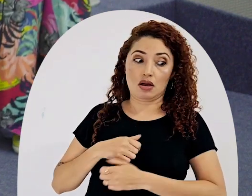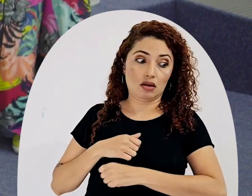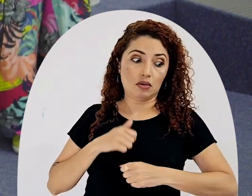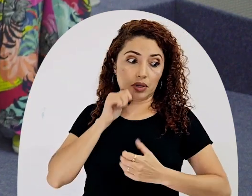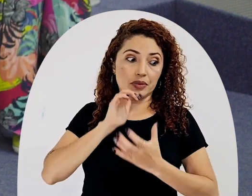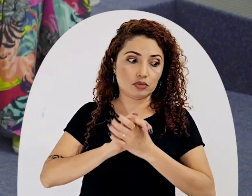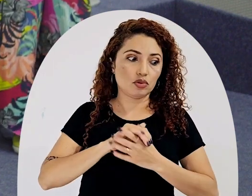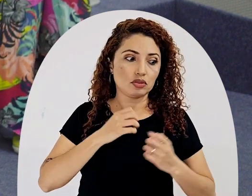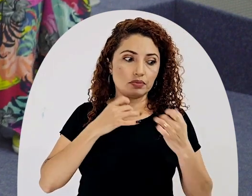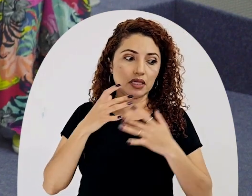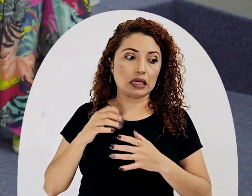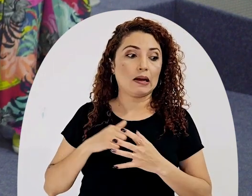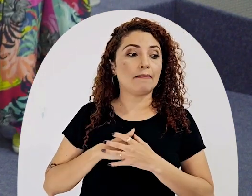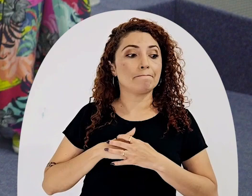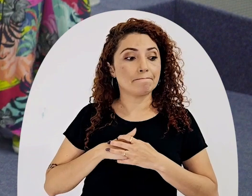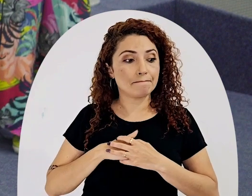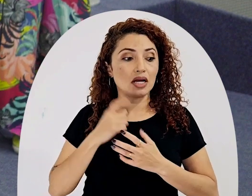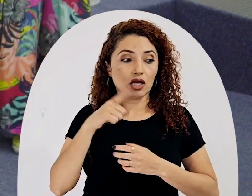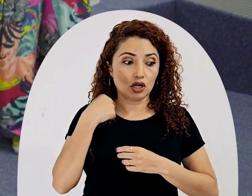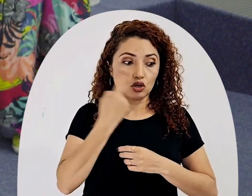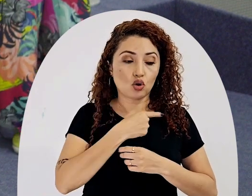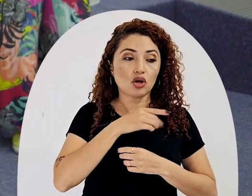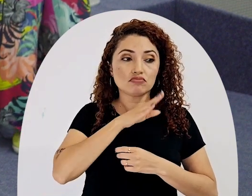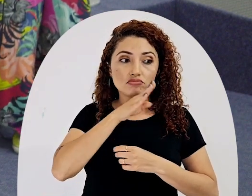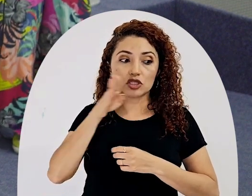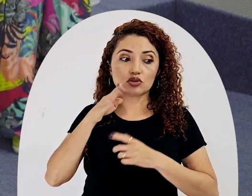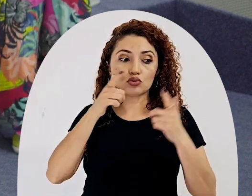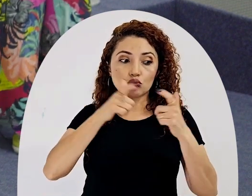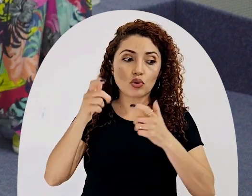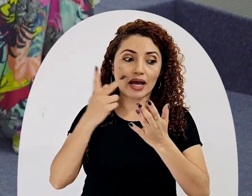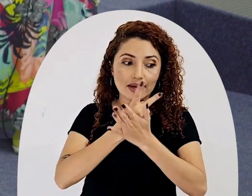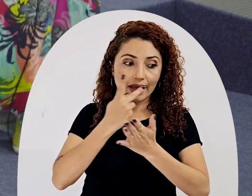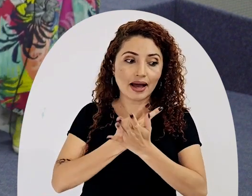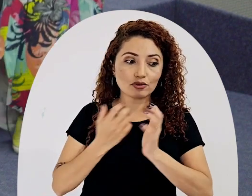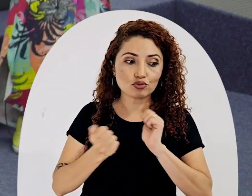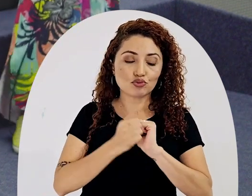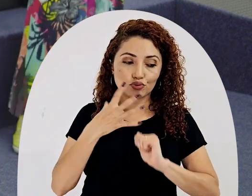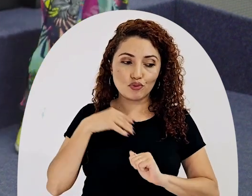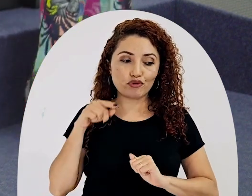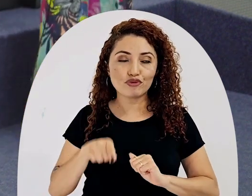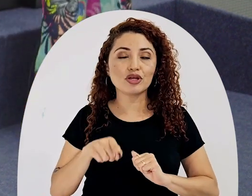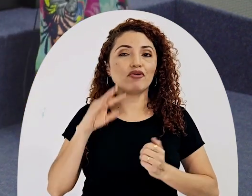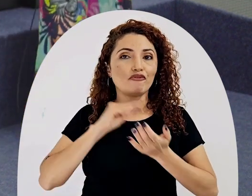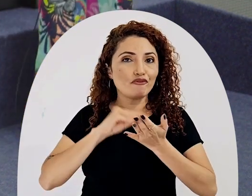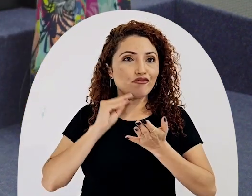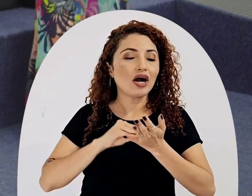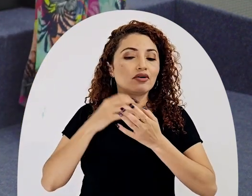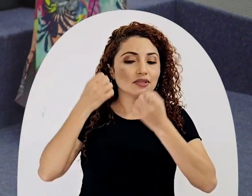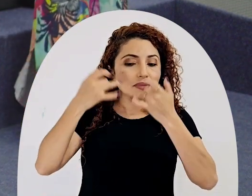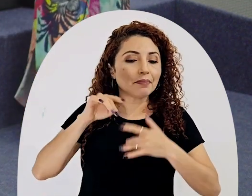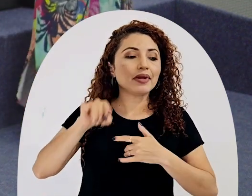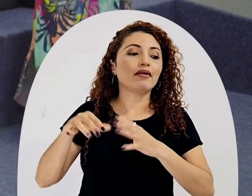está indo nos lugares errados com o Arthur, não estamos contextualizando, né? Porque aí a gente